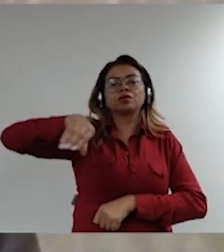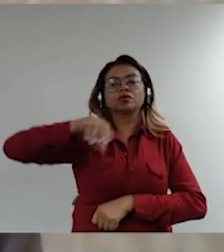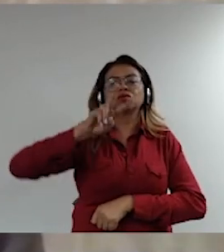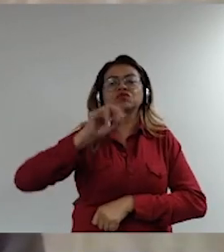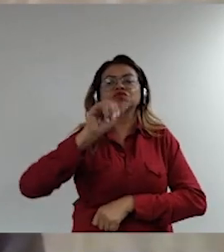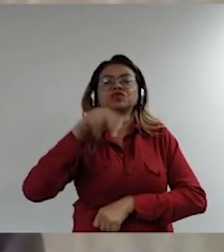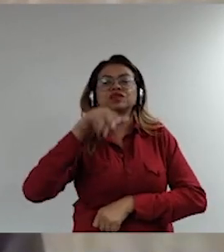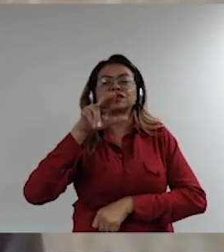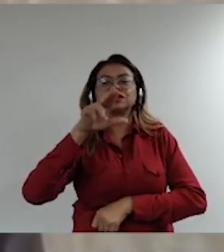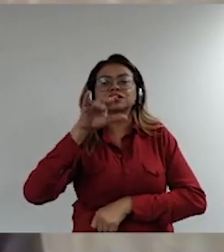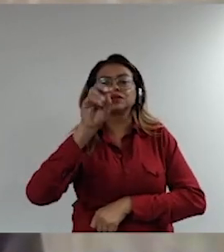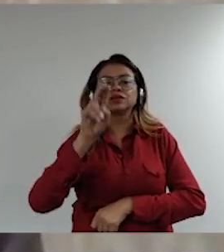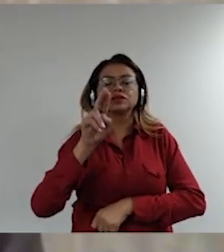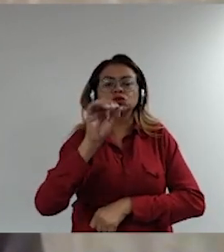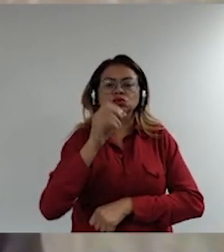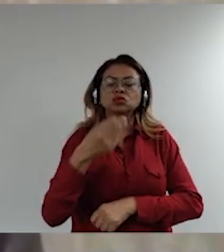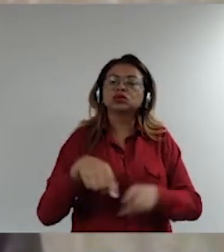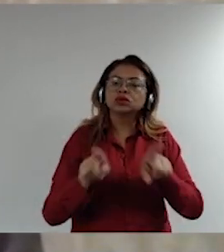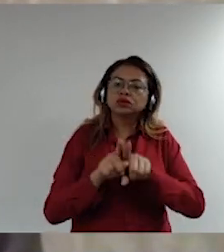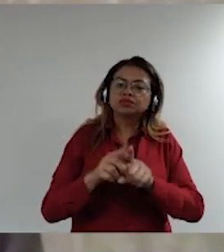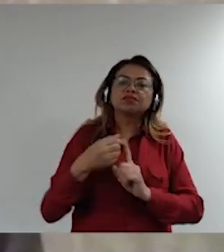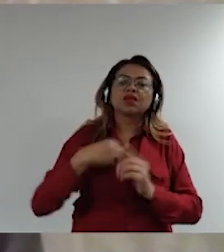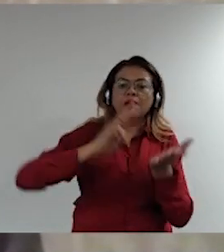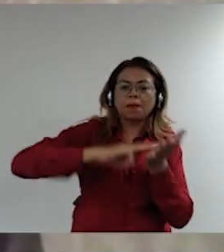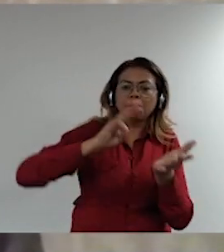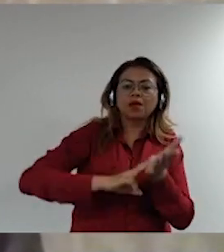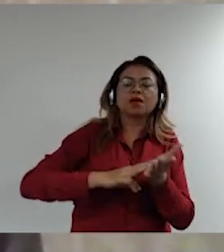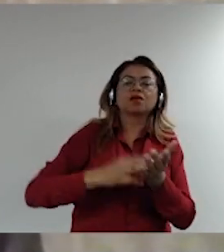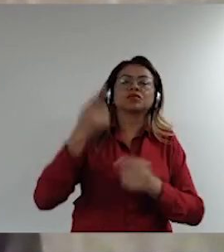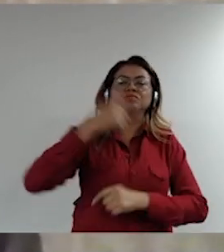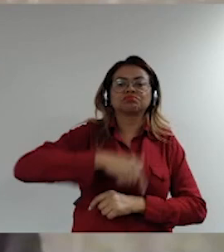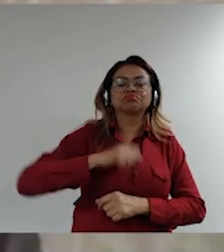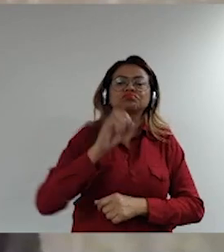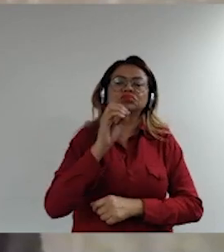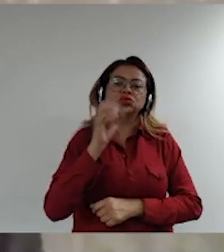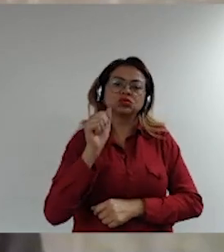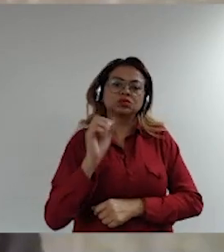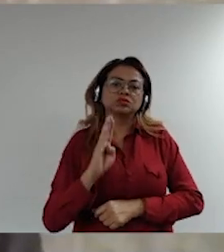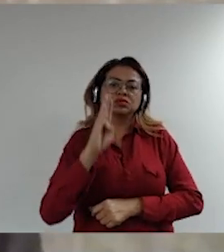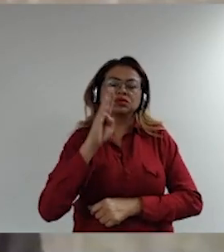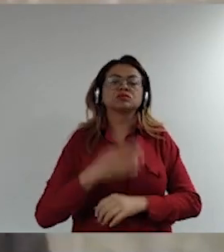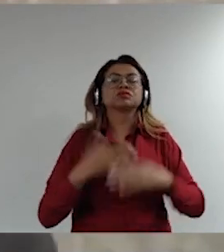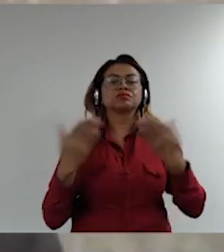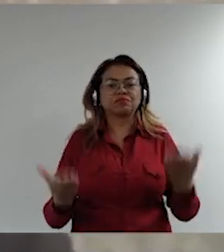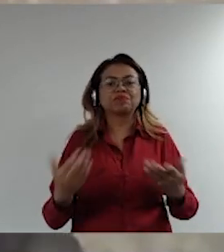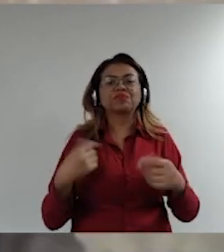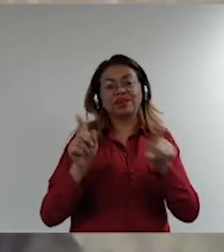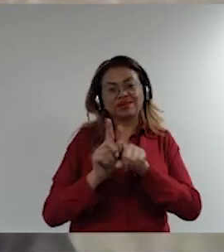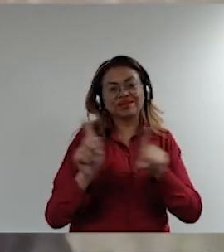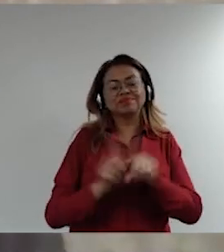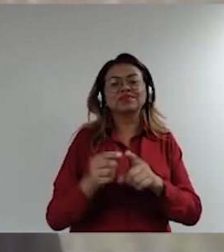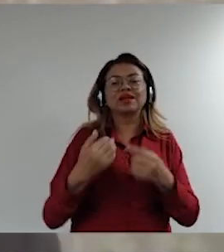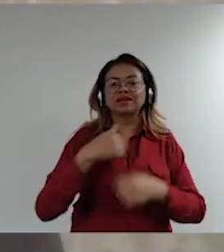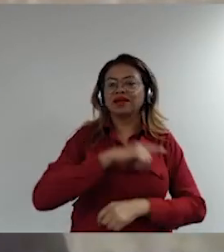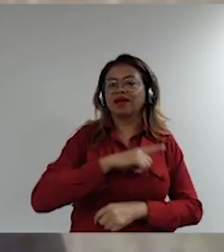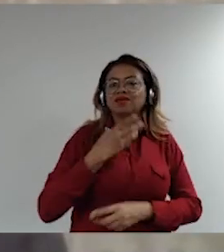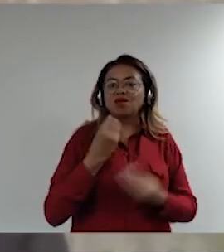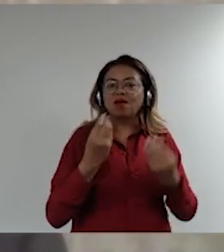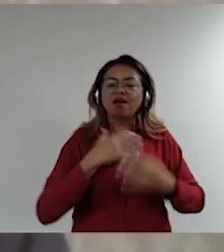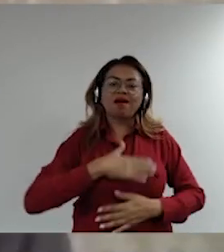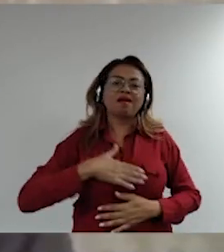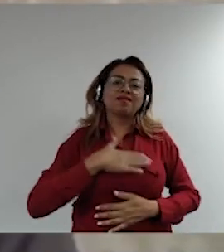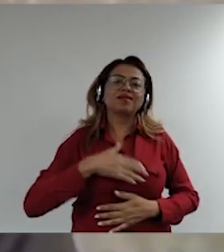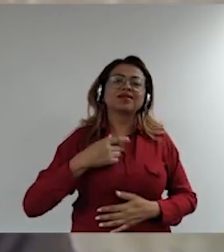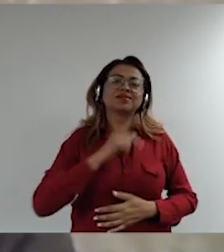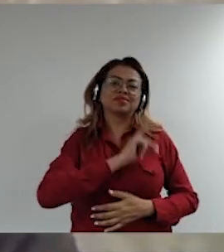Coelho, e ele que é membro também honorário vitalício e também tive o grande privilégio